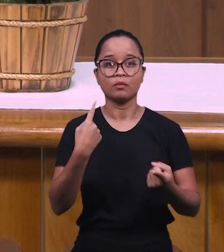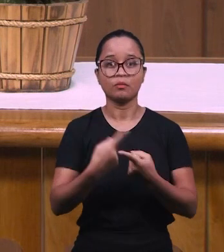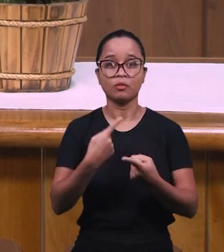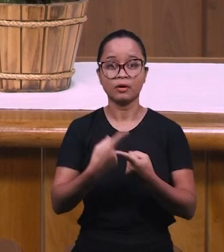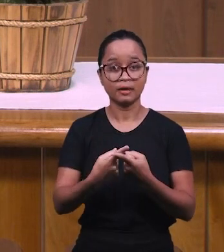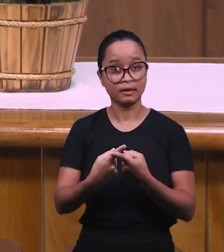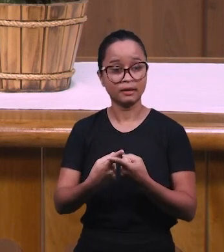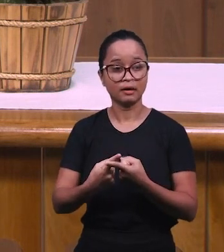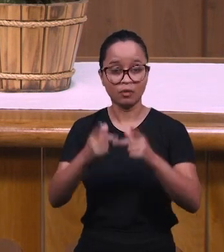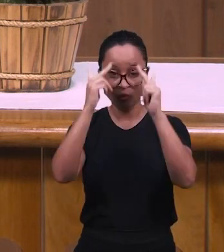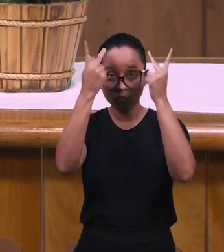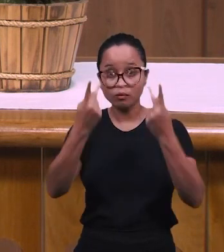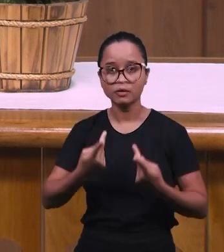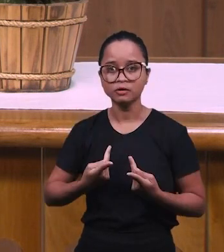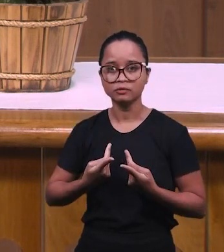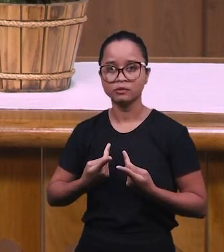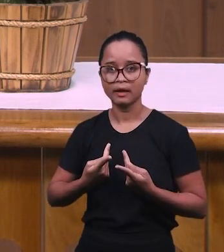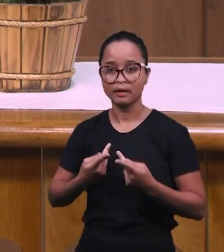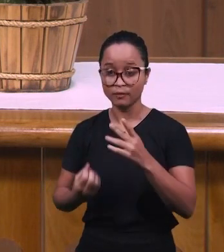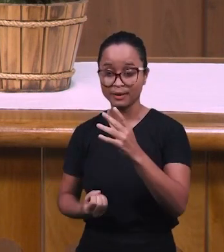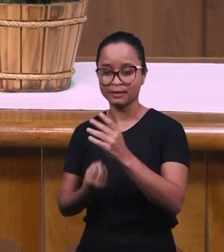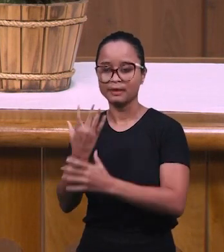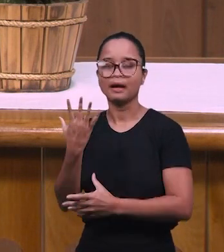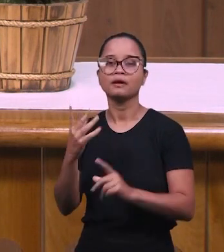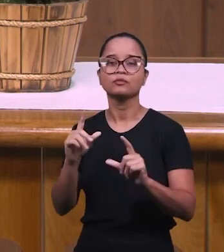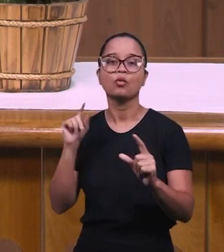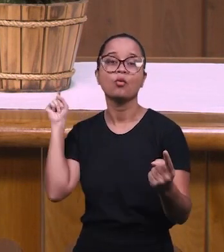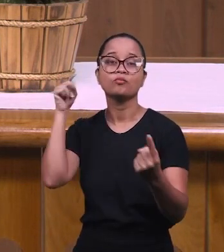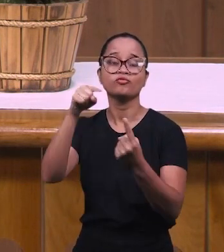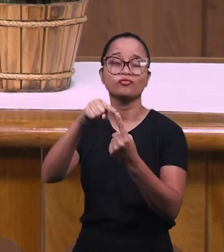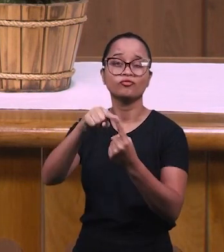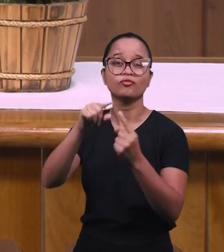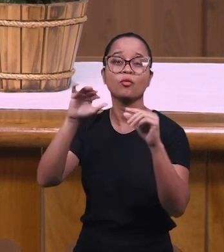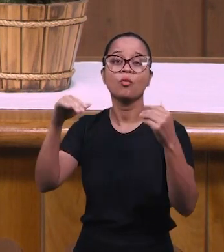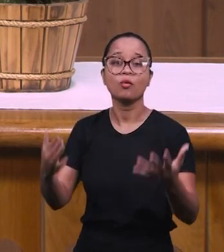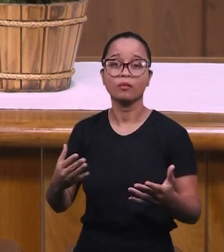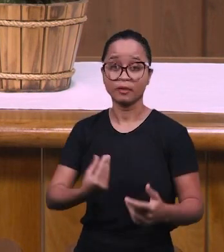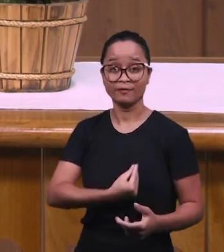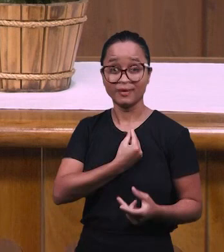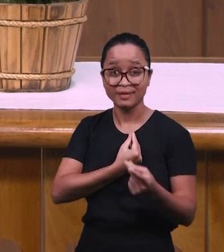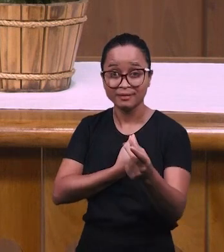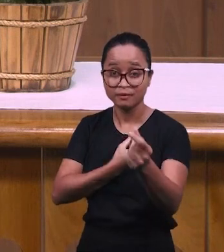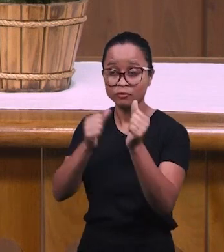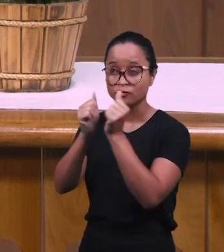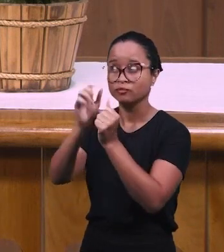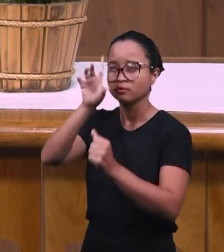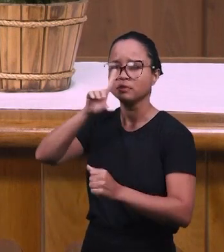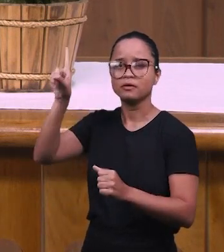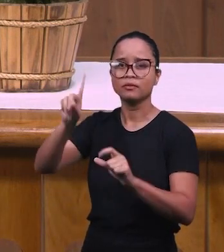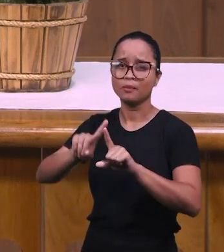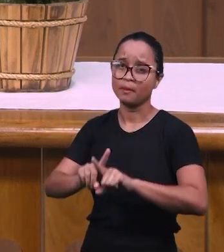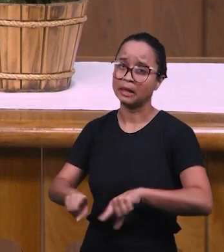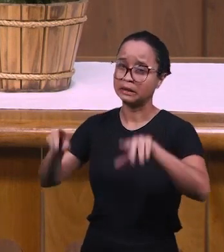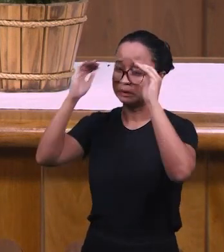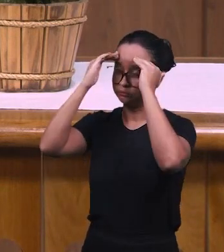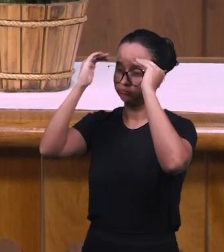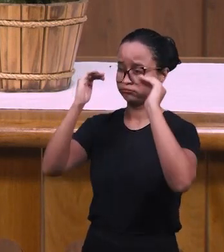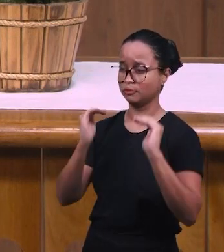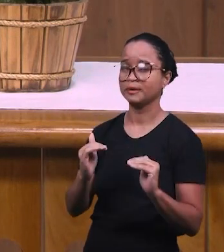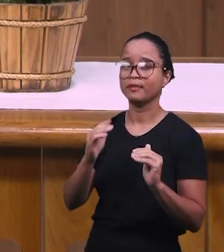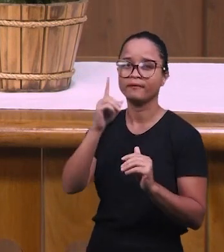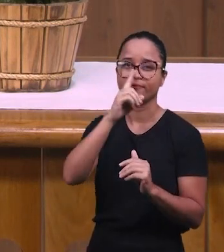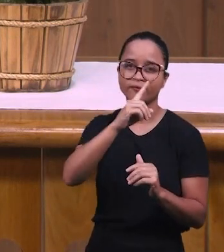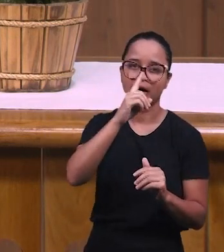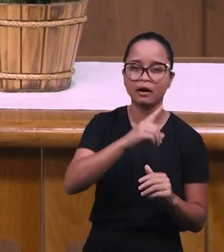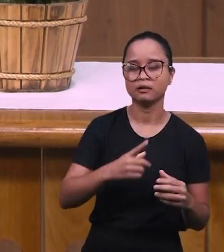foi criado para viver eternamente com Deus. Por causa da sua desobediência,